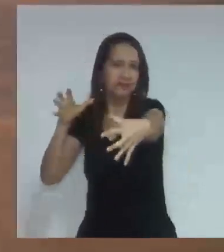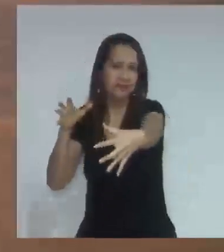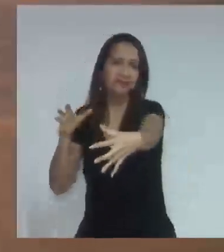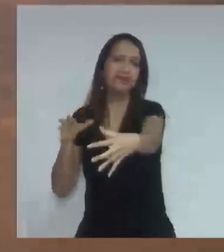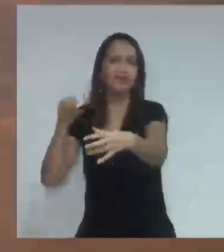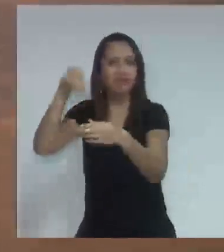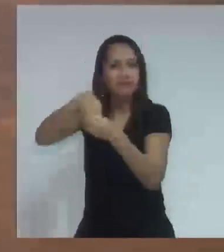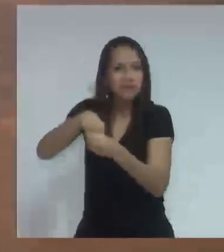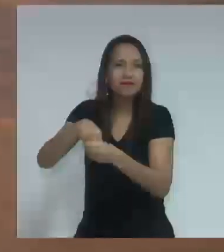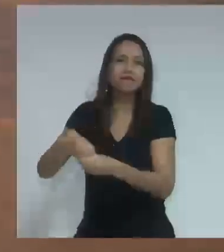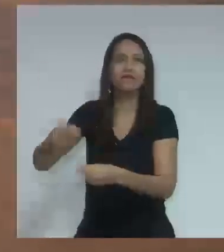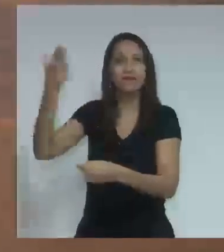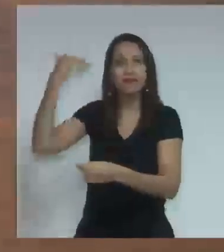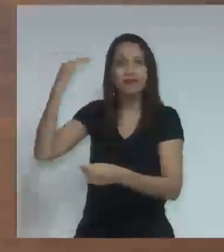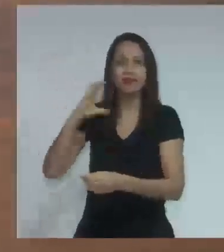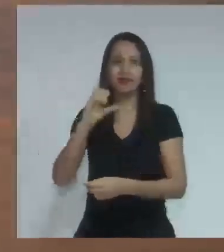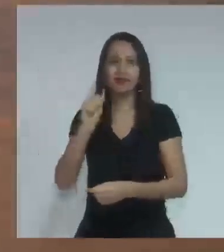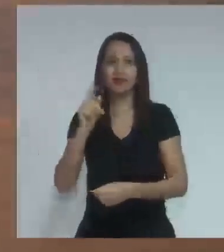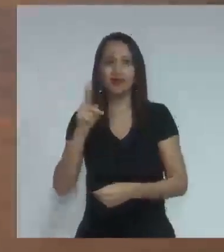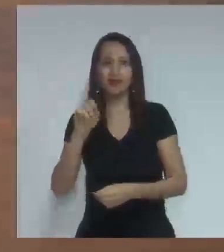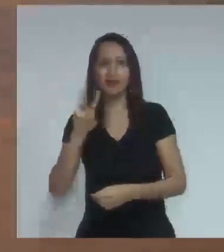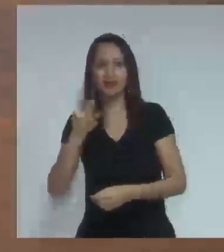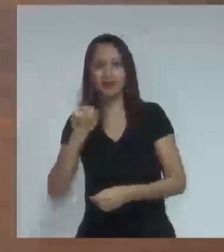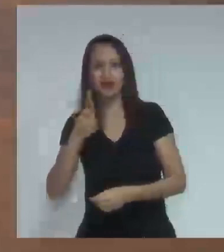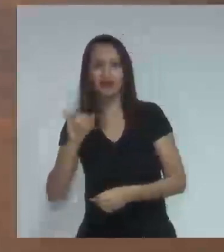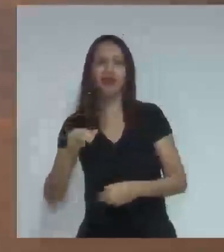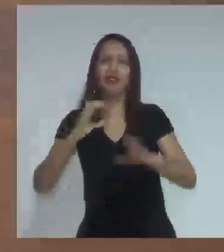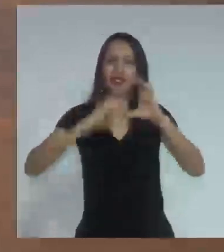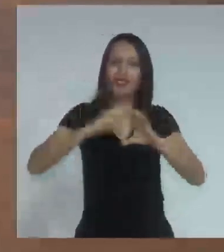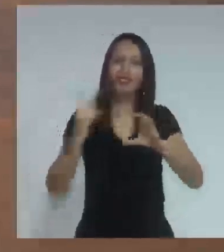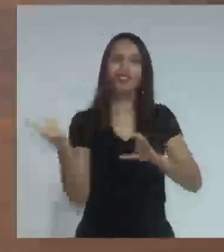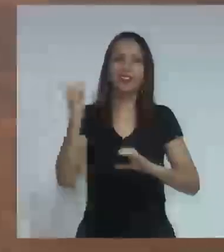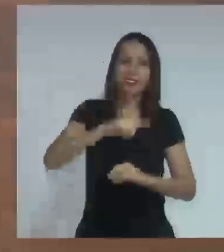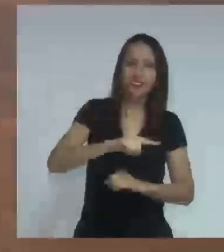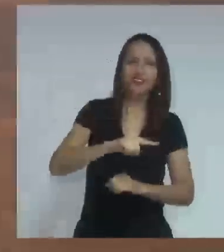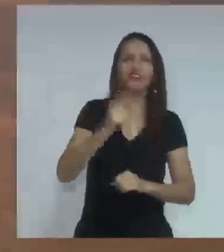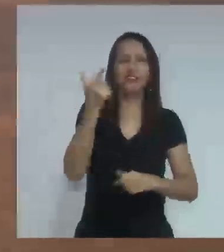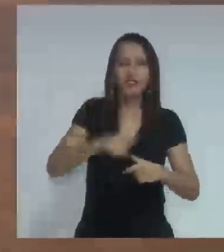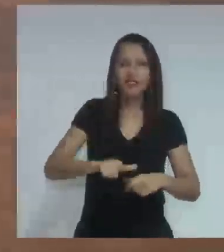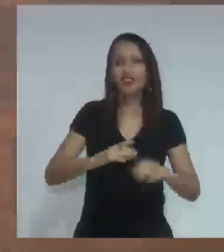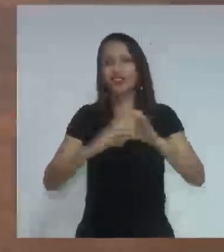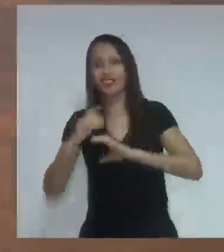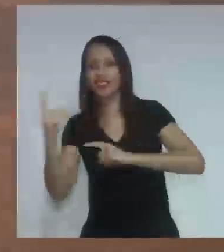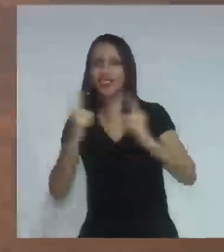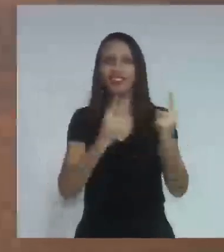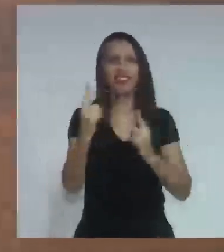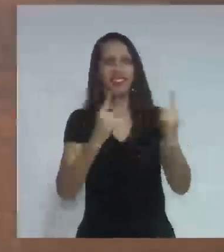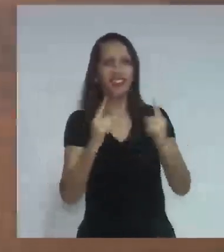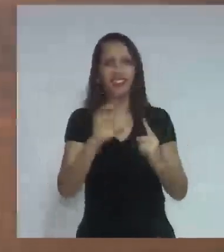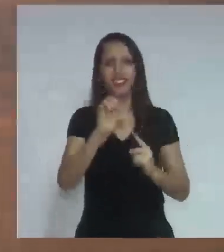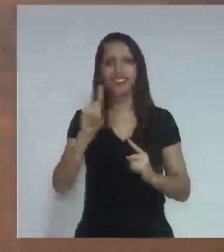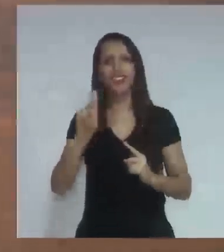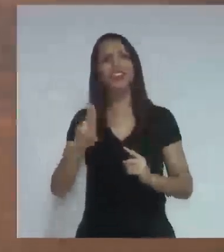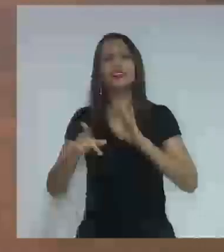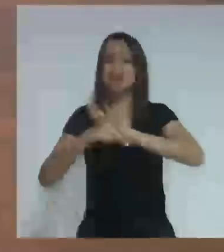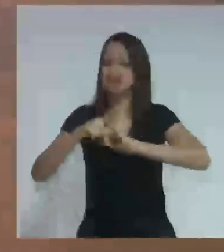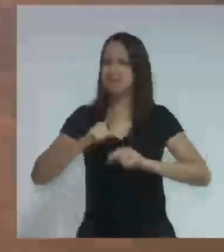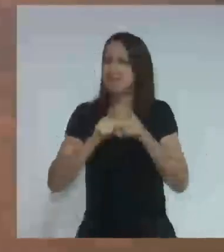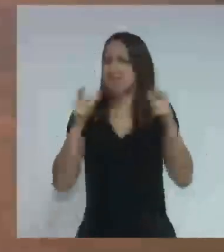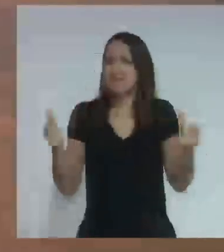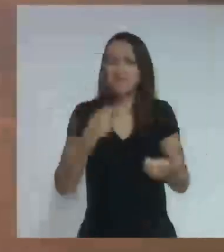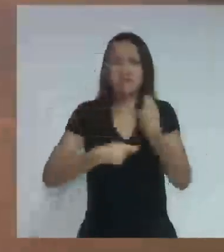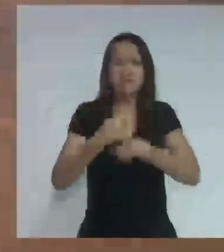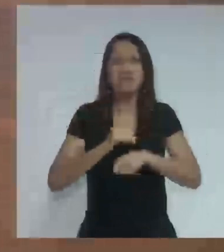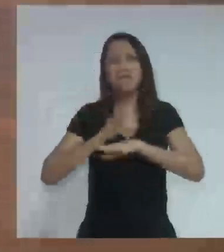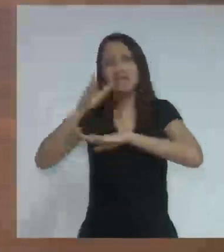ETA Capivari, depois ele voltou, fez concurso público, depois voltou, fez concurso público de novo. Então, ele tem a larga experiência administrativa. Foi para a